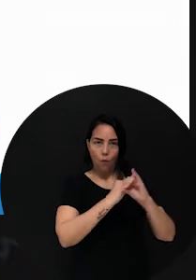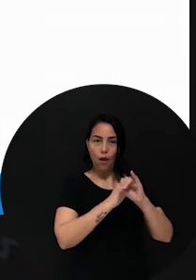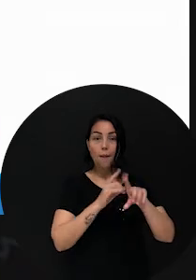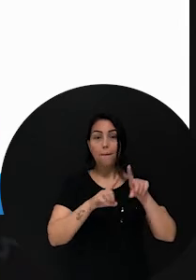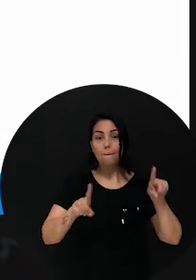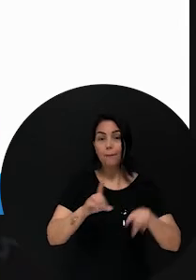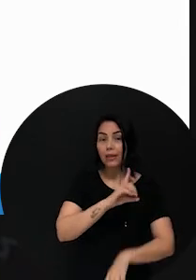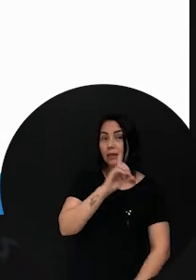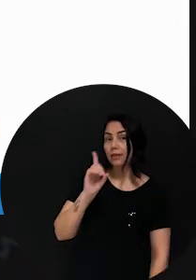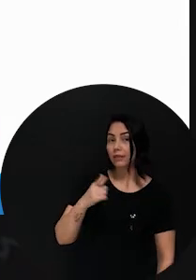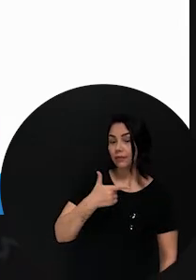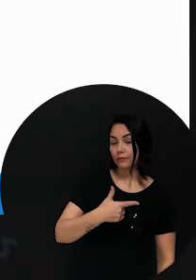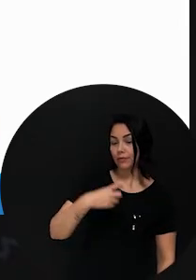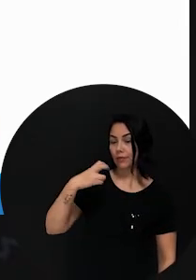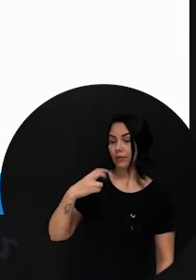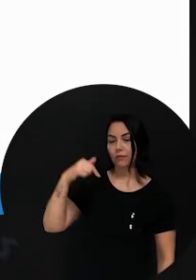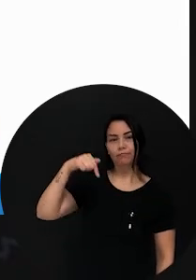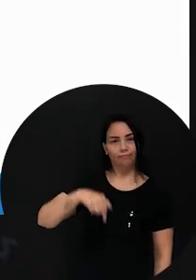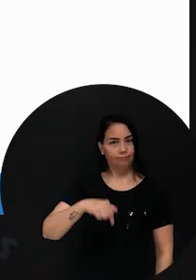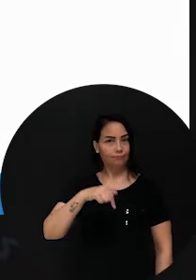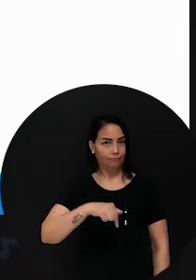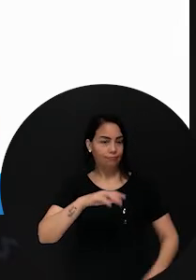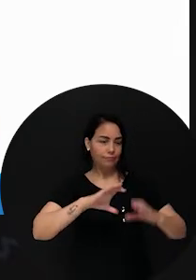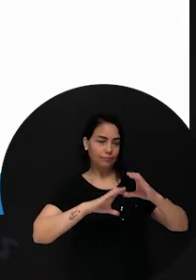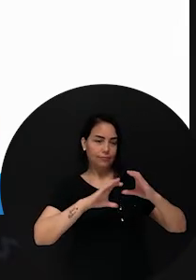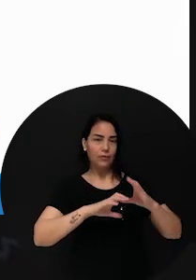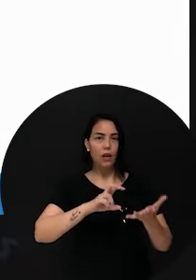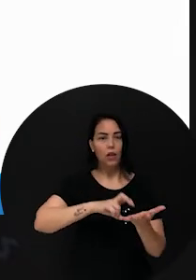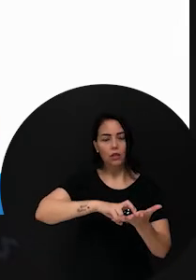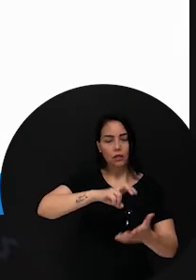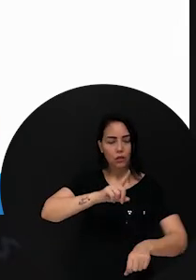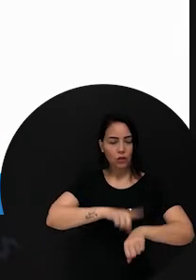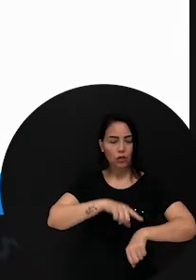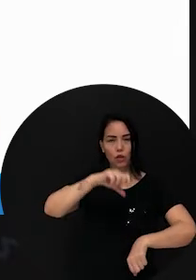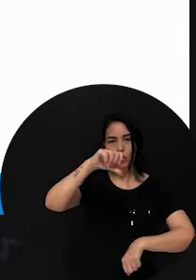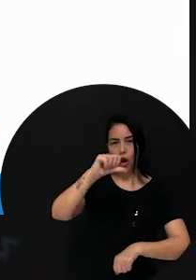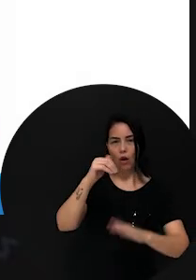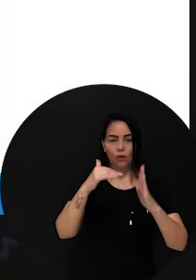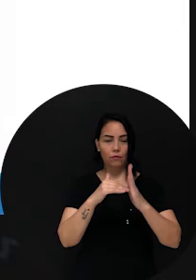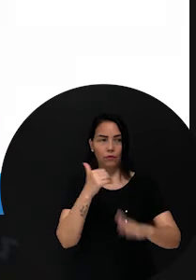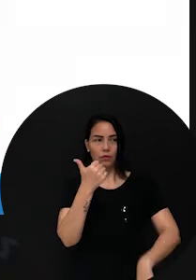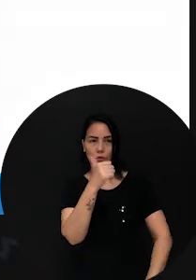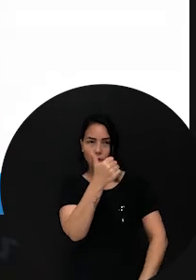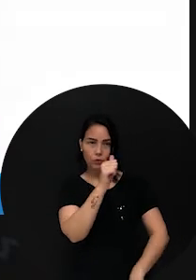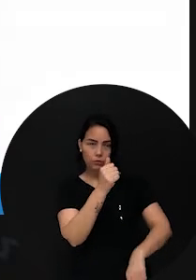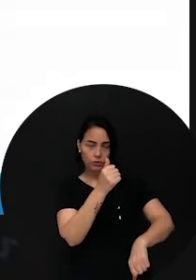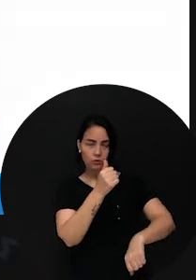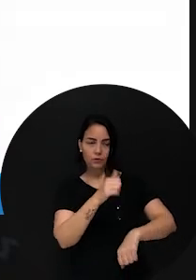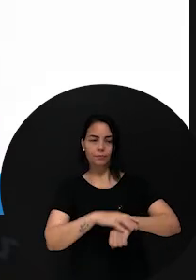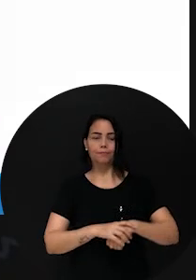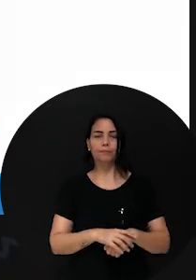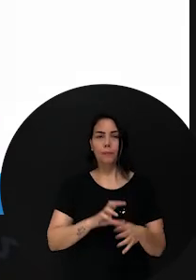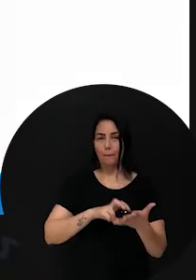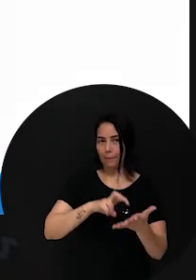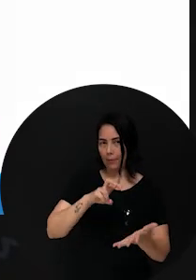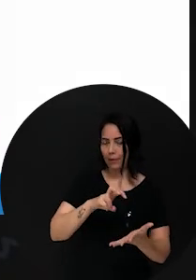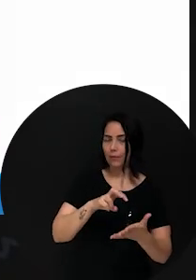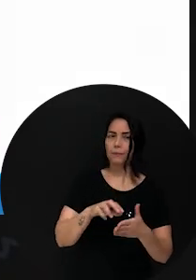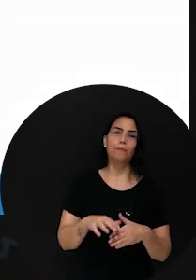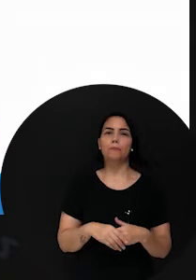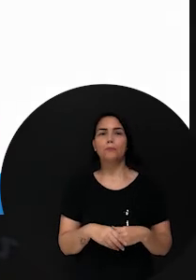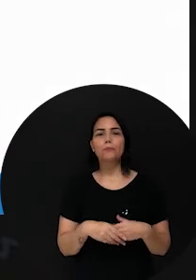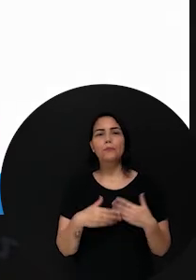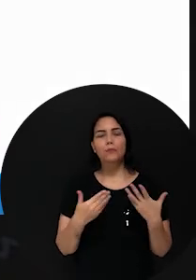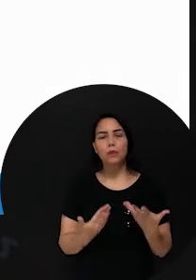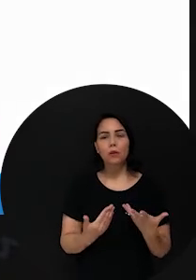aqui, das 9 da manhã às 11 e das 13h30 às 15h30, para quem não